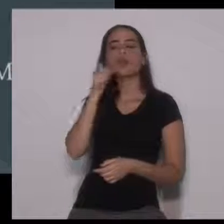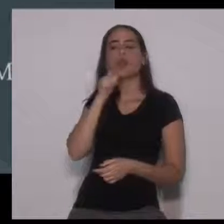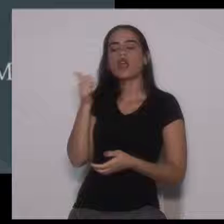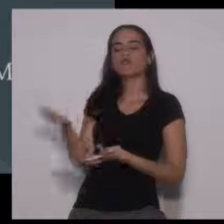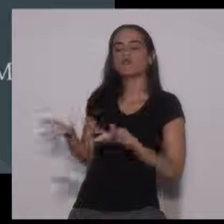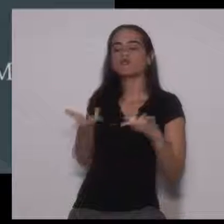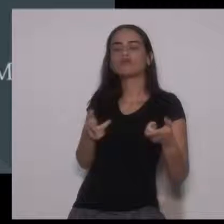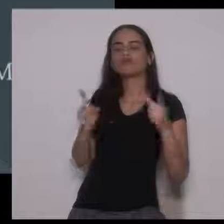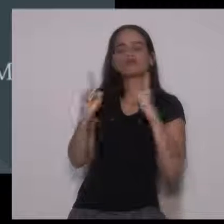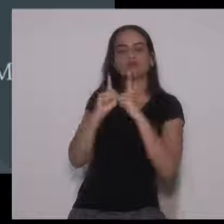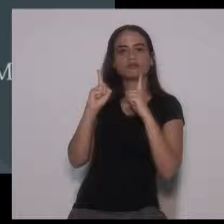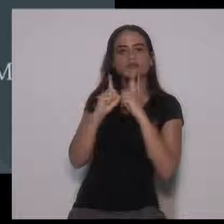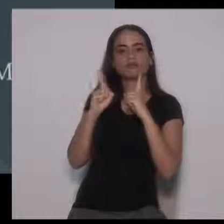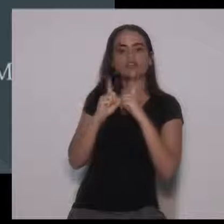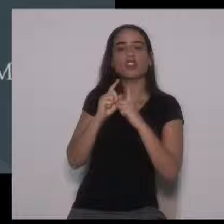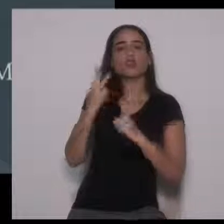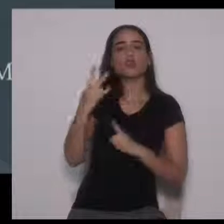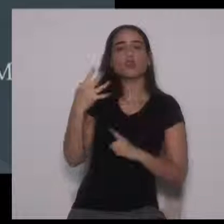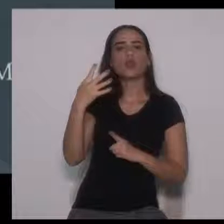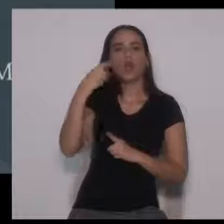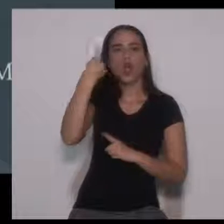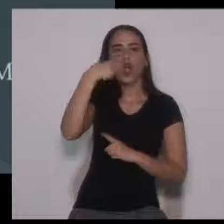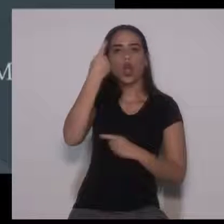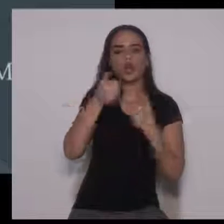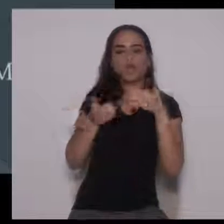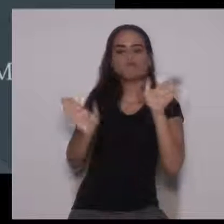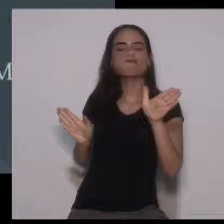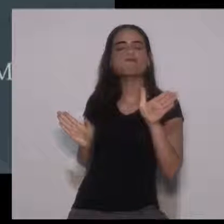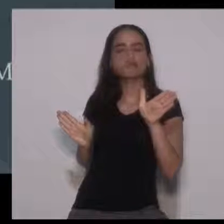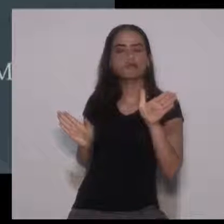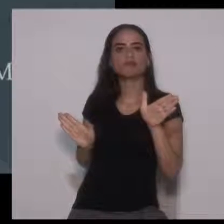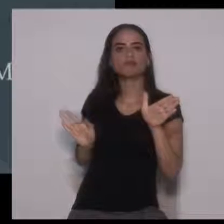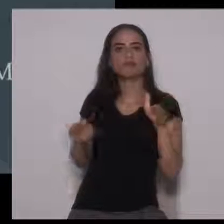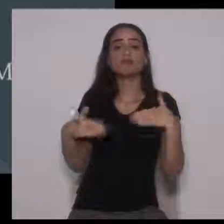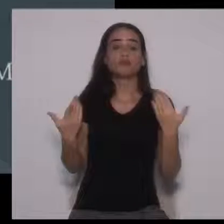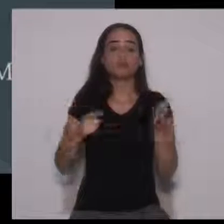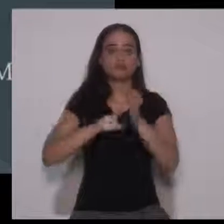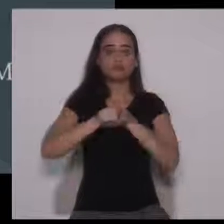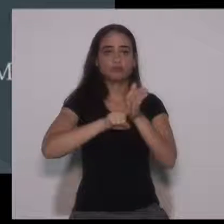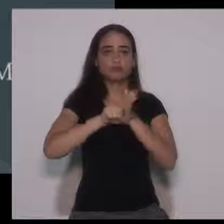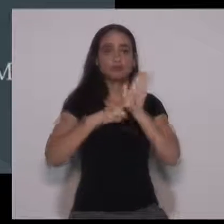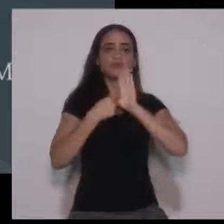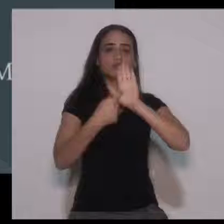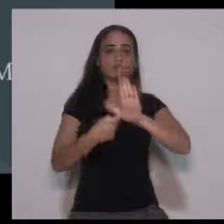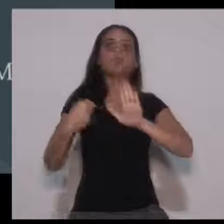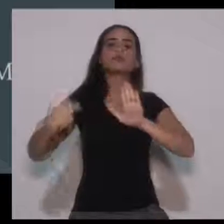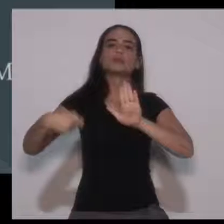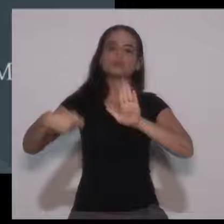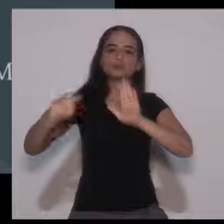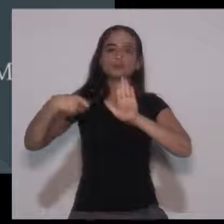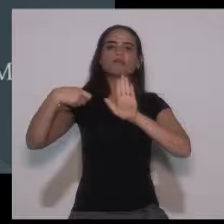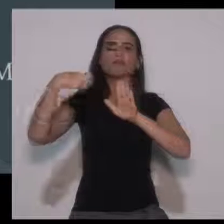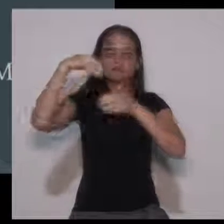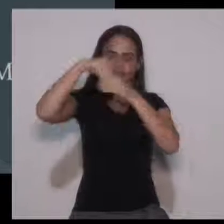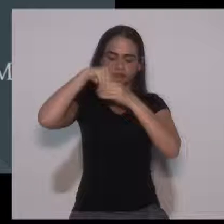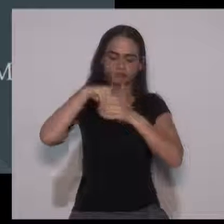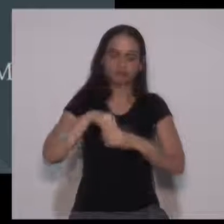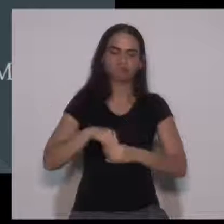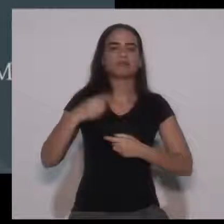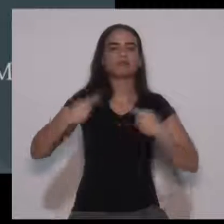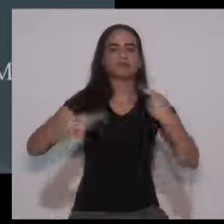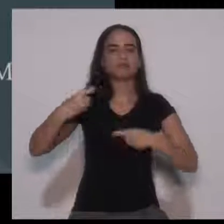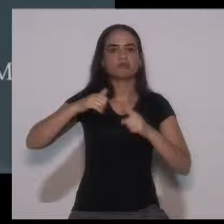está funcionando 24 horas. Então, essas estatísticas mostram muita coisa do que tem que ter, efetivamente, de políticas